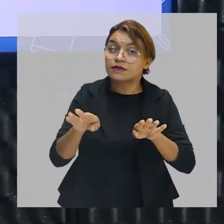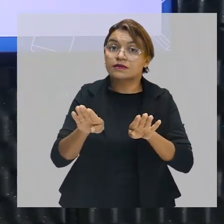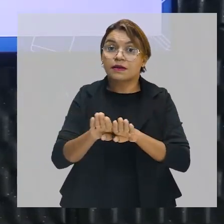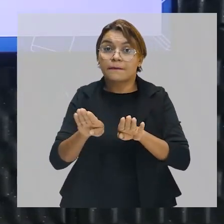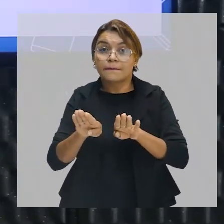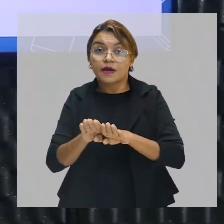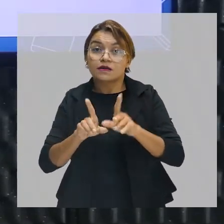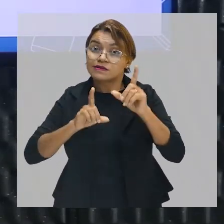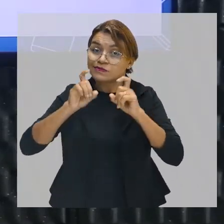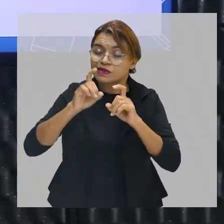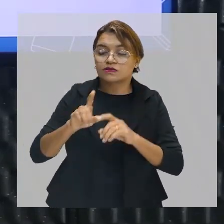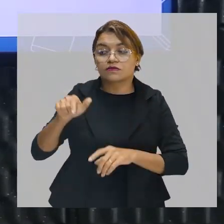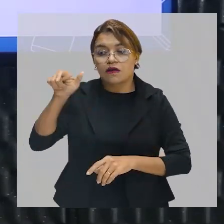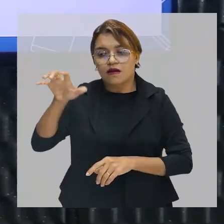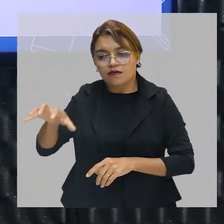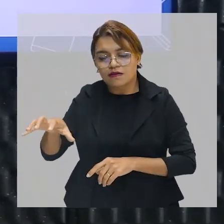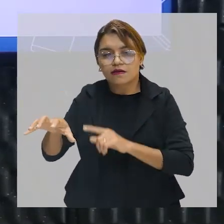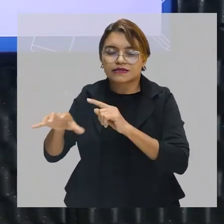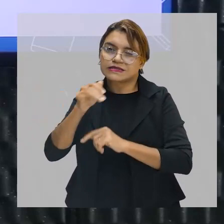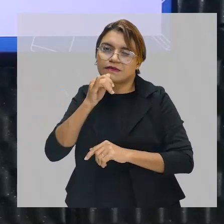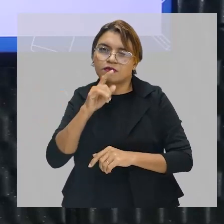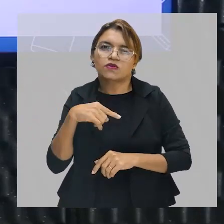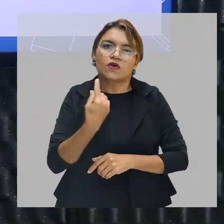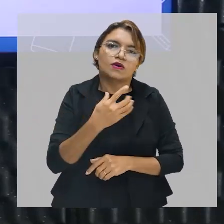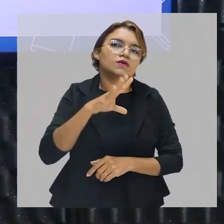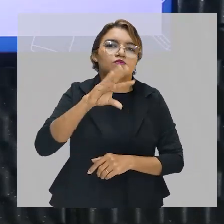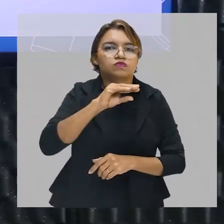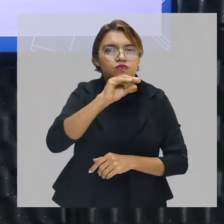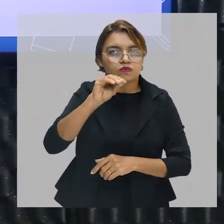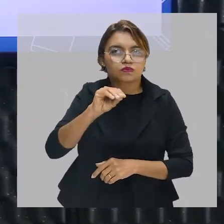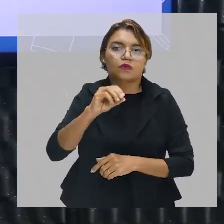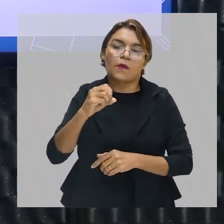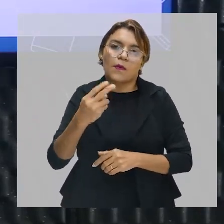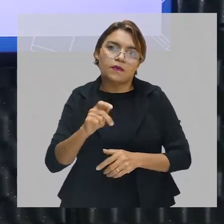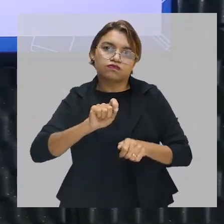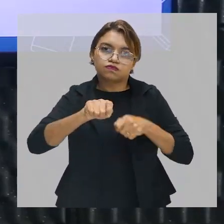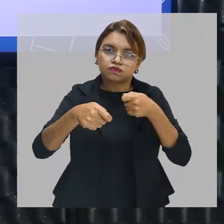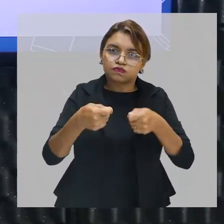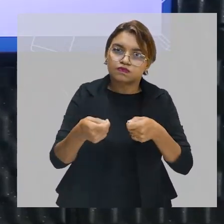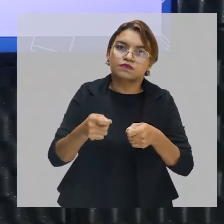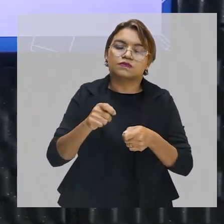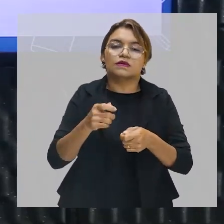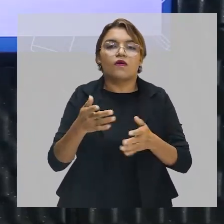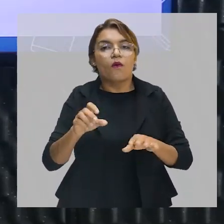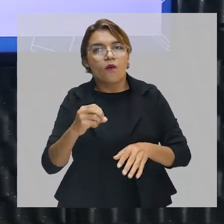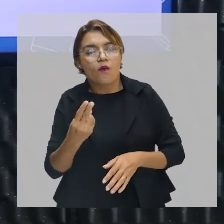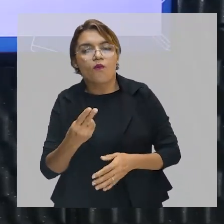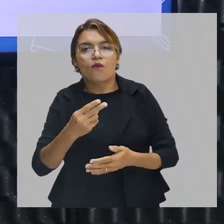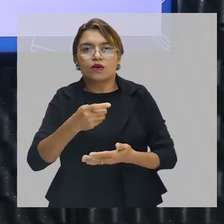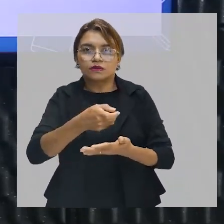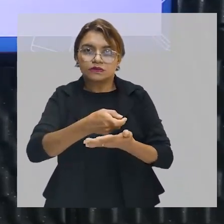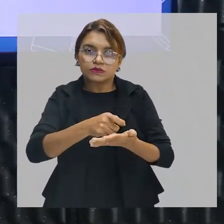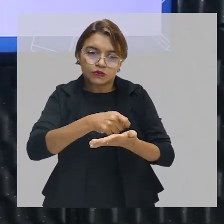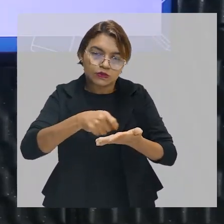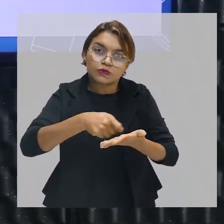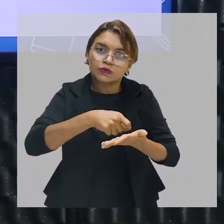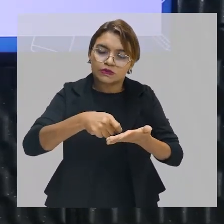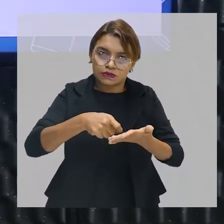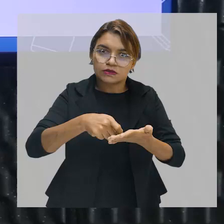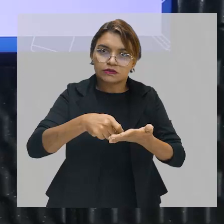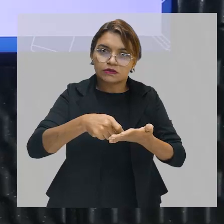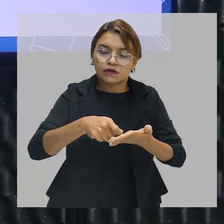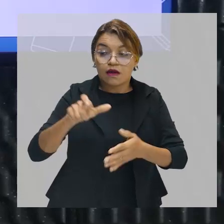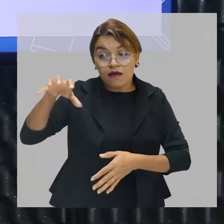da oralidade, através da escrita, então isso difere bastante dos outros seres, dos outros